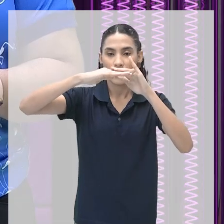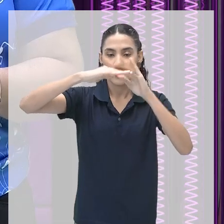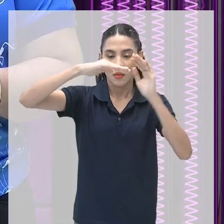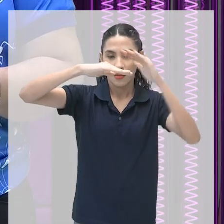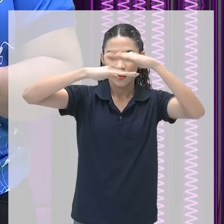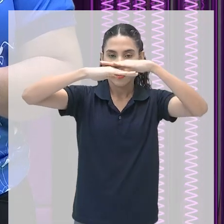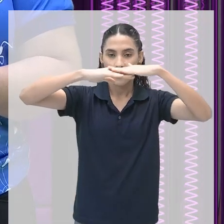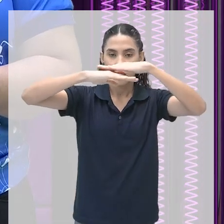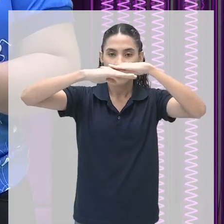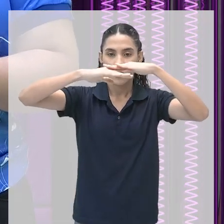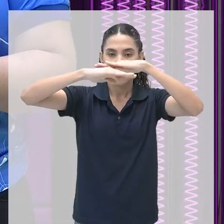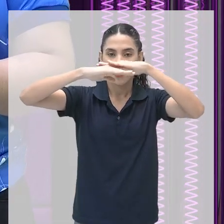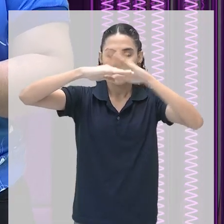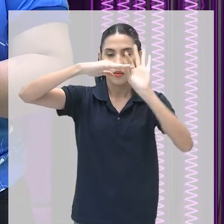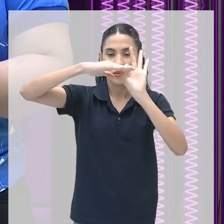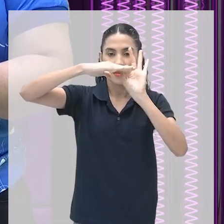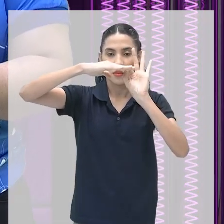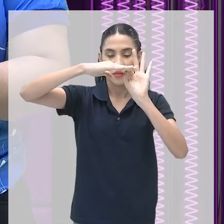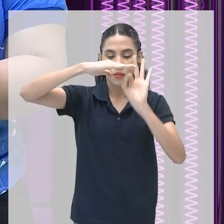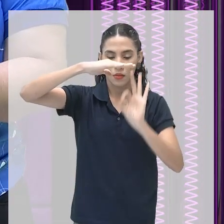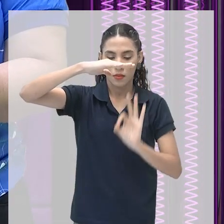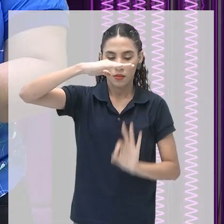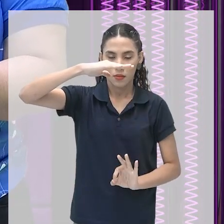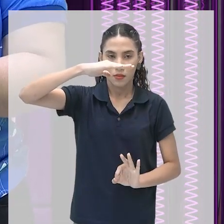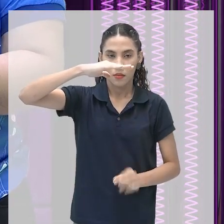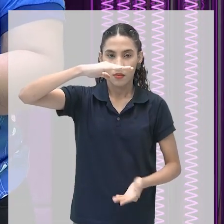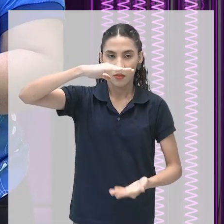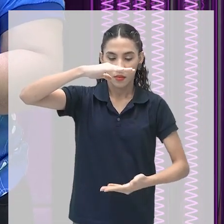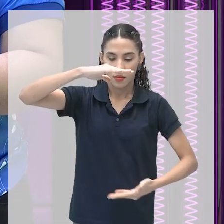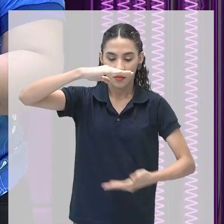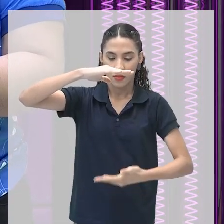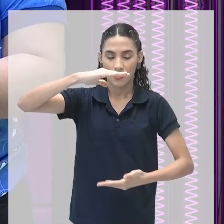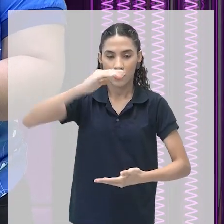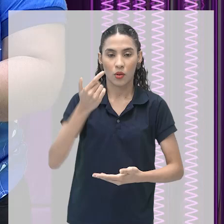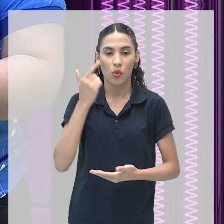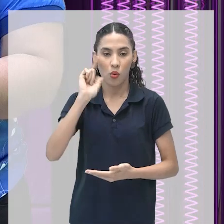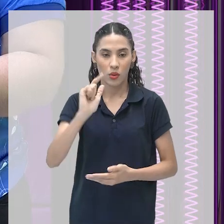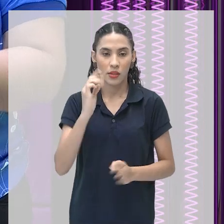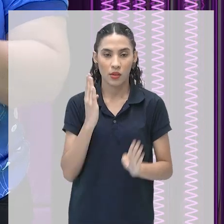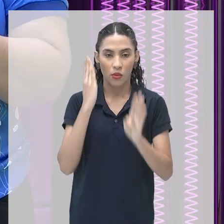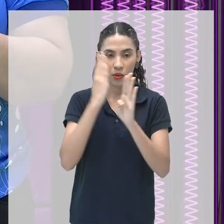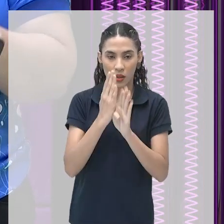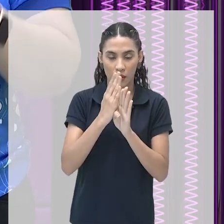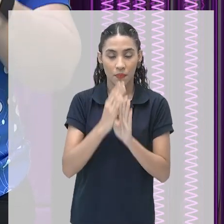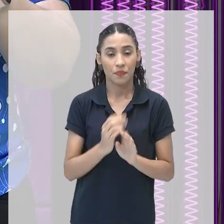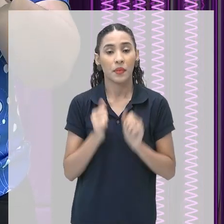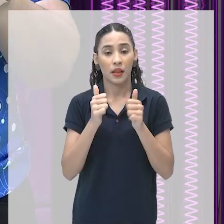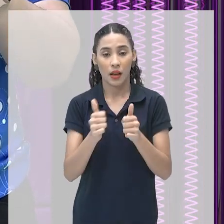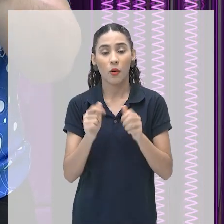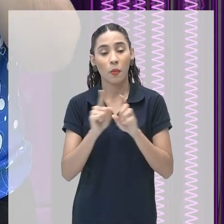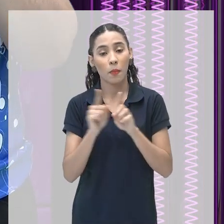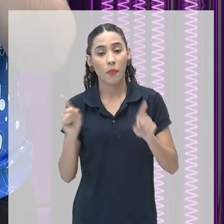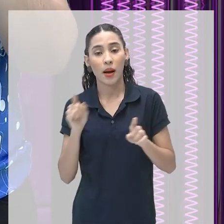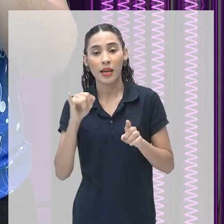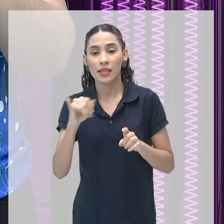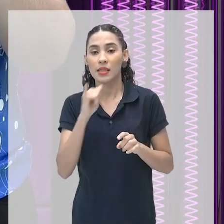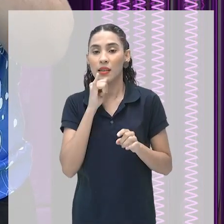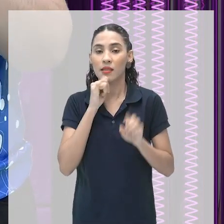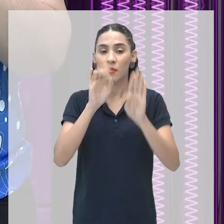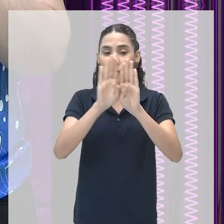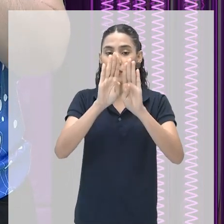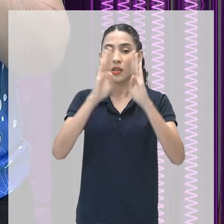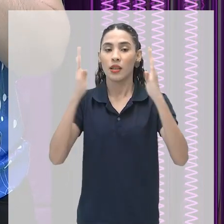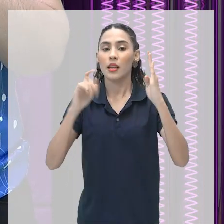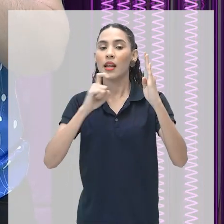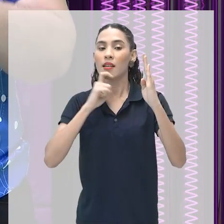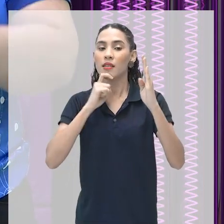face superior, né, até o chão, né, para você medir a altura. Legal. Mas se essa geladeira